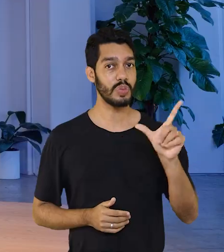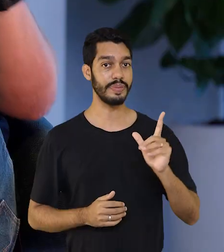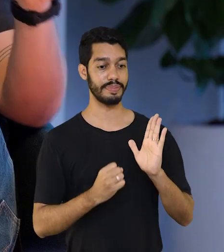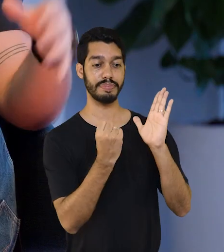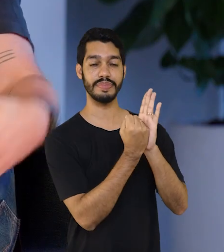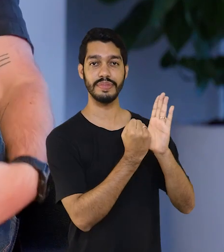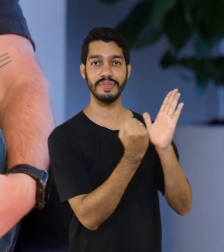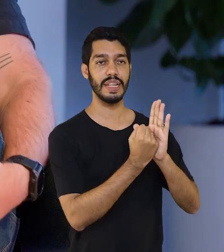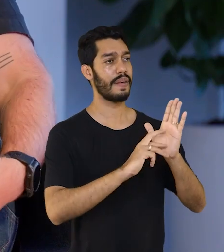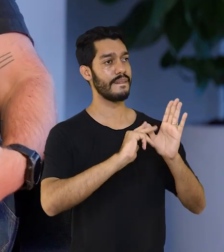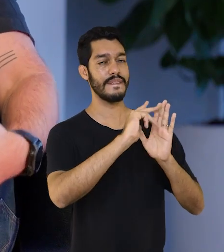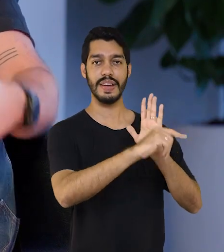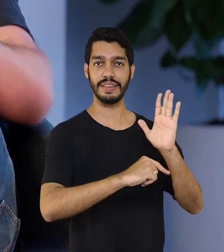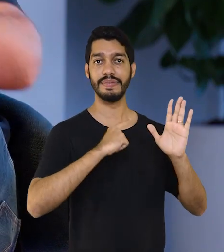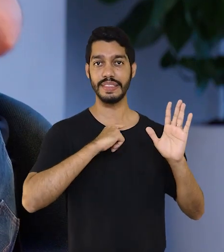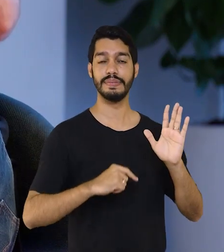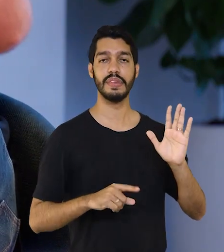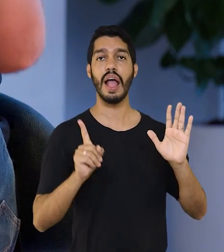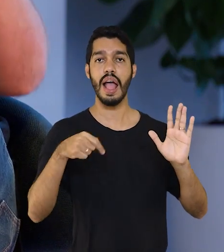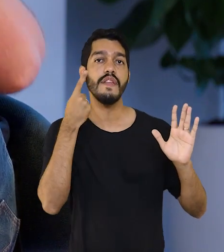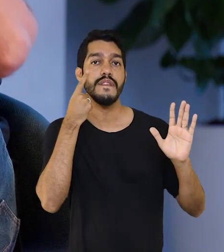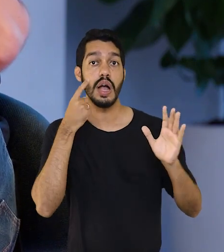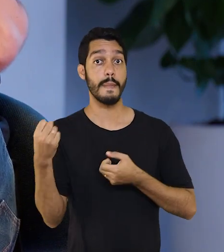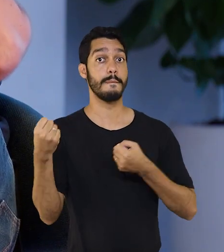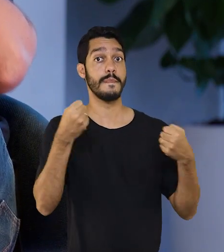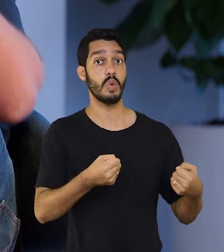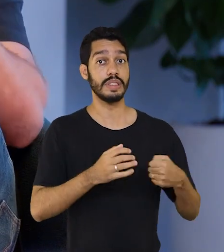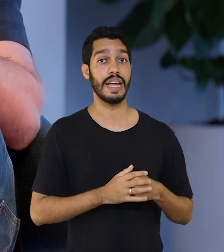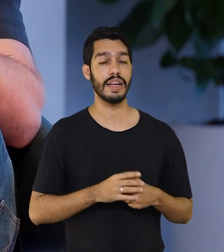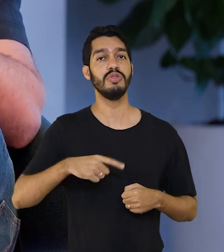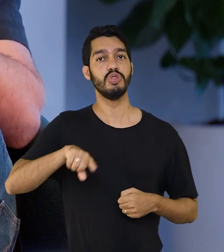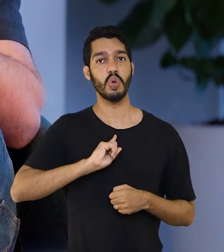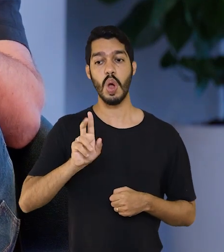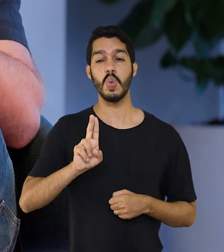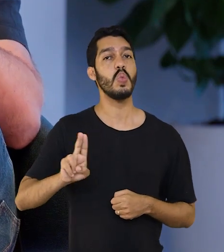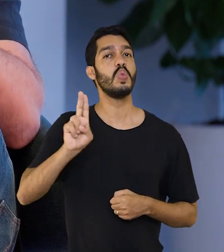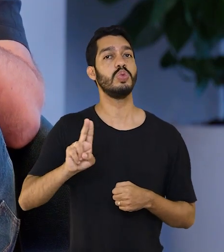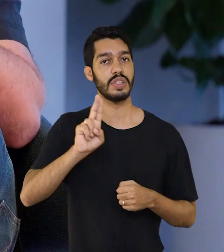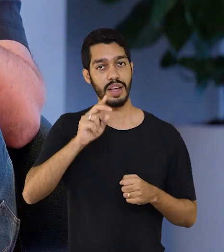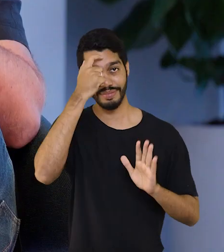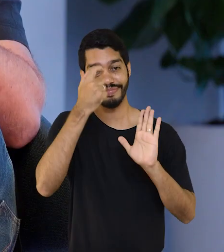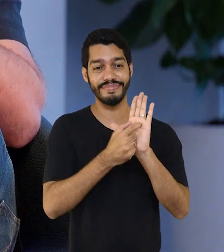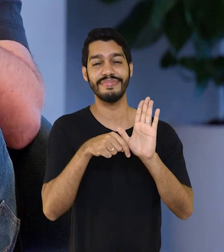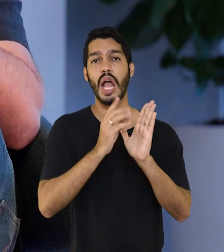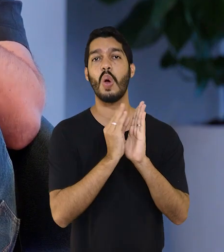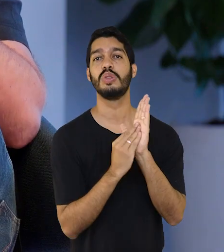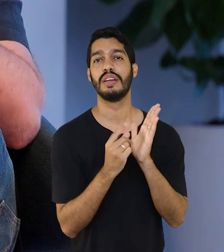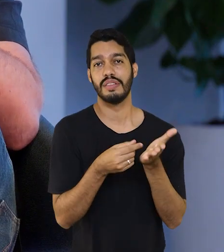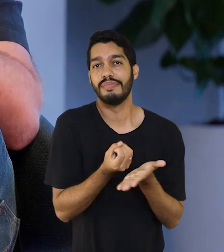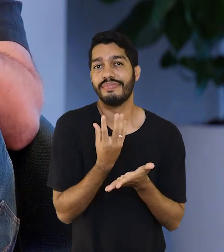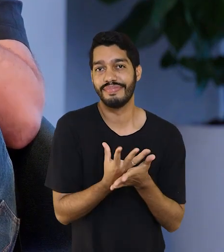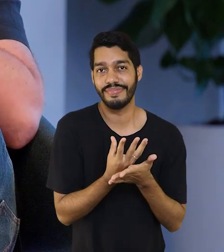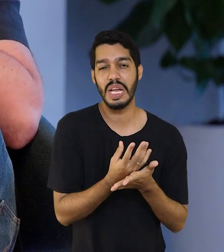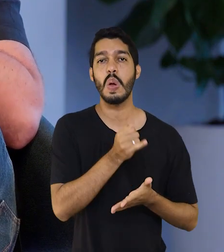longevidade. Uma outra coisa que é meio que em todas as marcas, todas as categorias, é a gente ver o poder do UGC, the